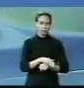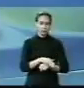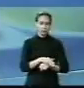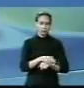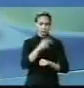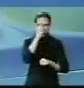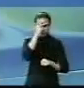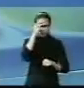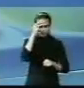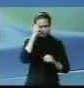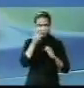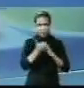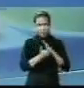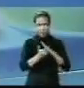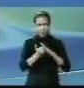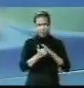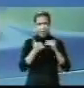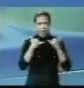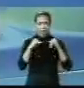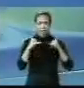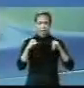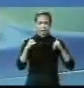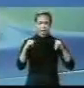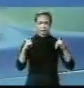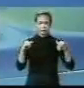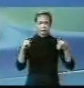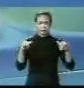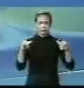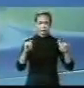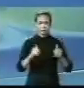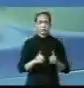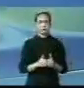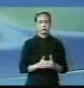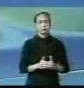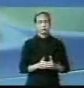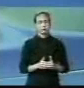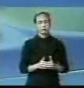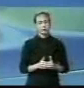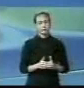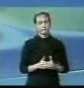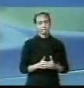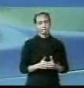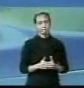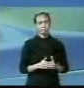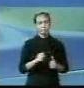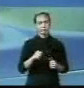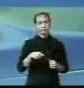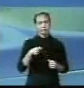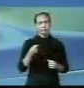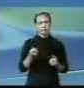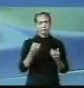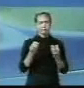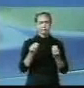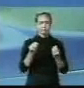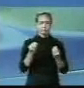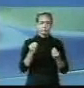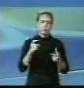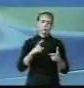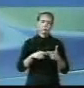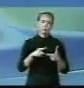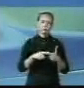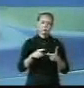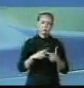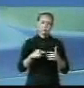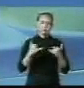rede considera desnecessário, gente, causa um estresse dentro da rede. Um estresse muito grande. Por